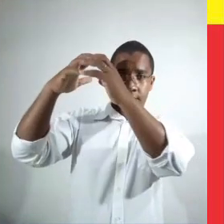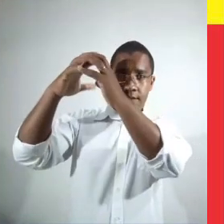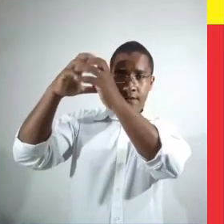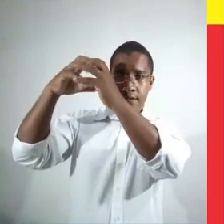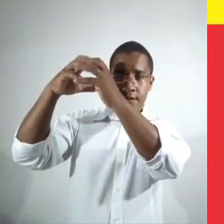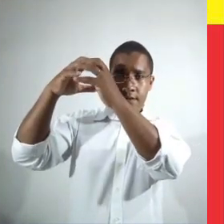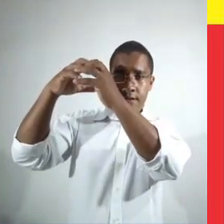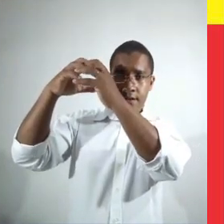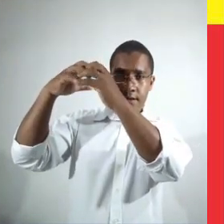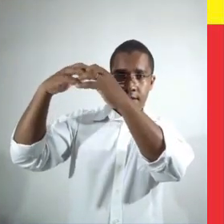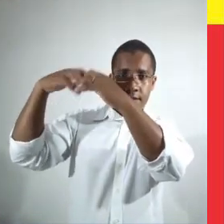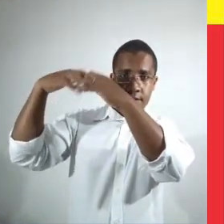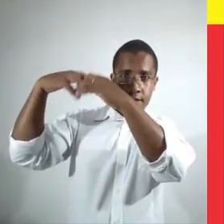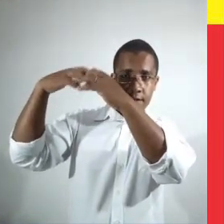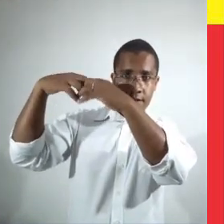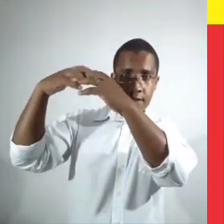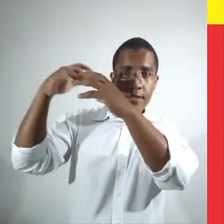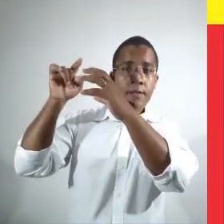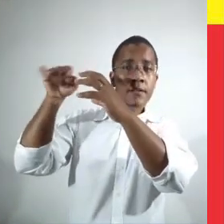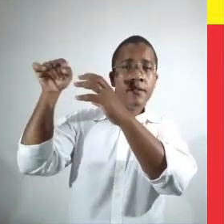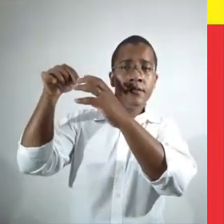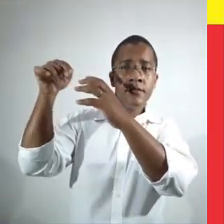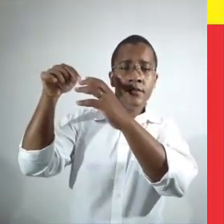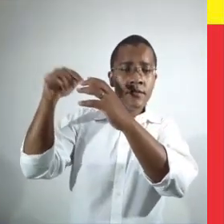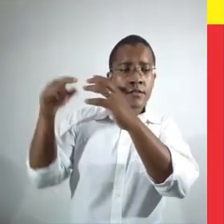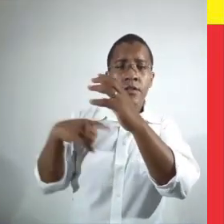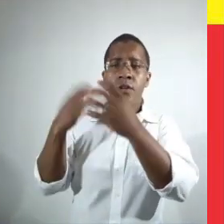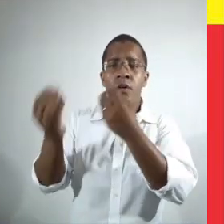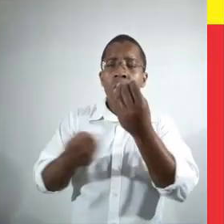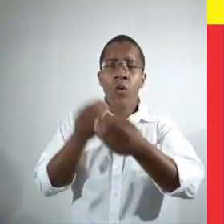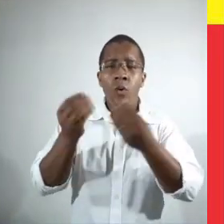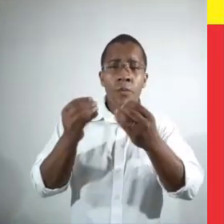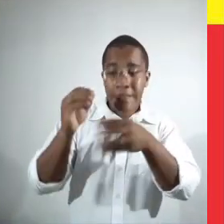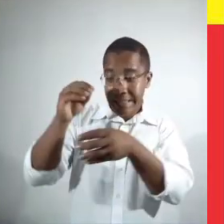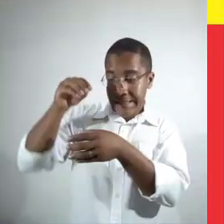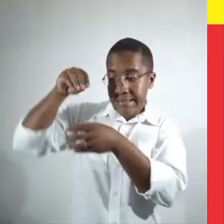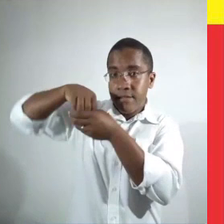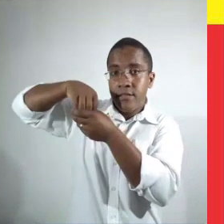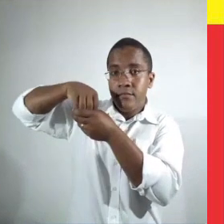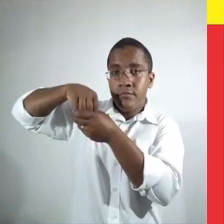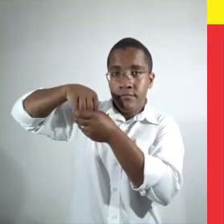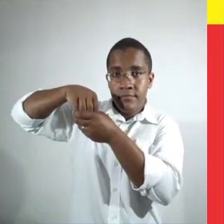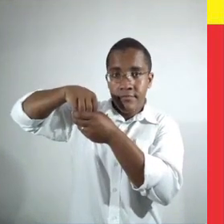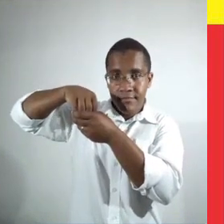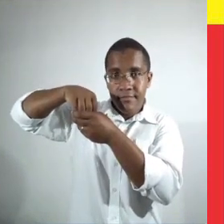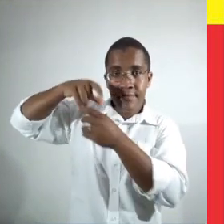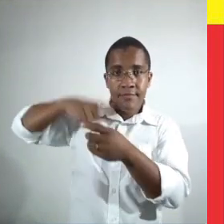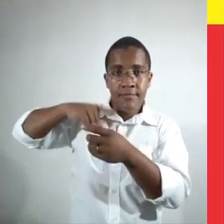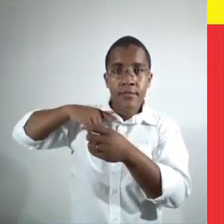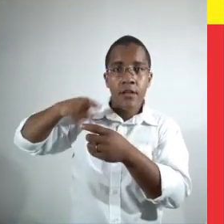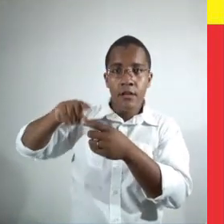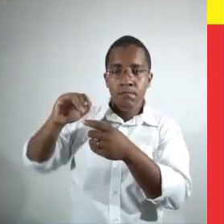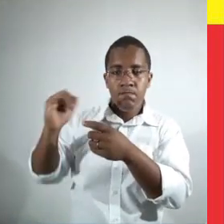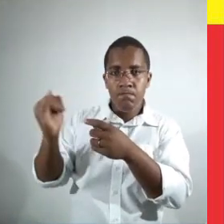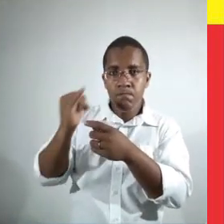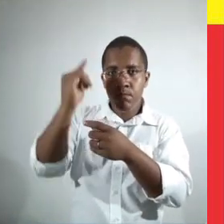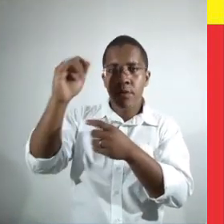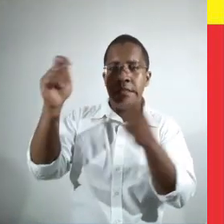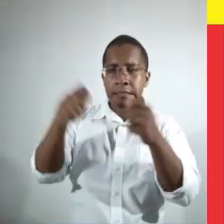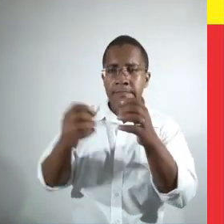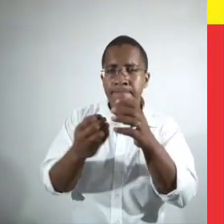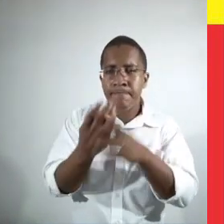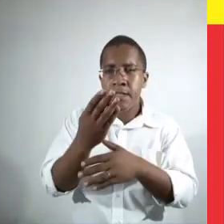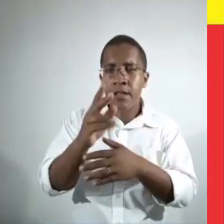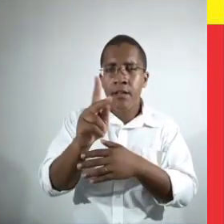cérebro humano, certo? Tem uma estrutura dentro do cérebro que ela é muito importante na produção de